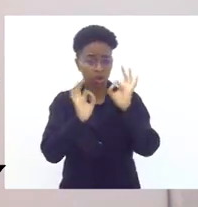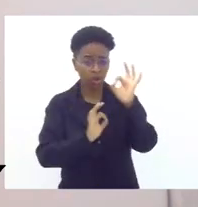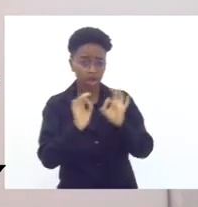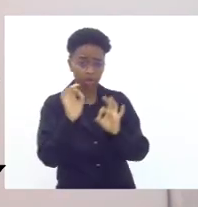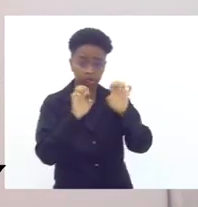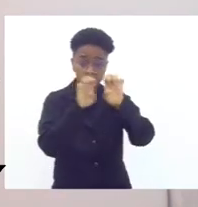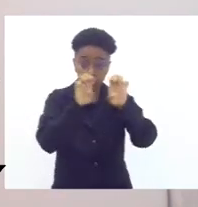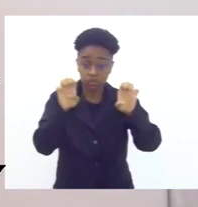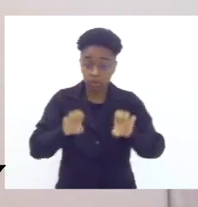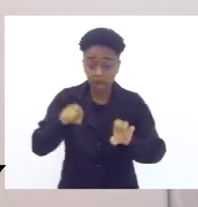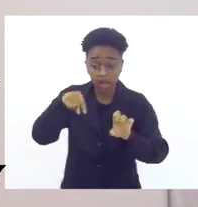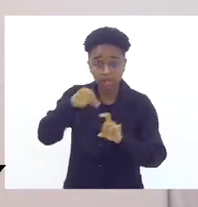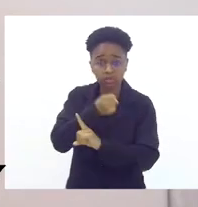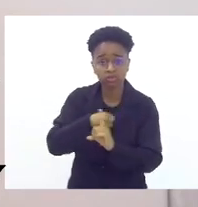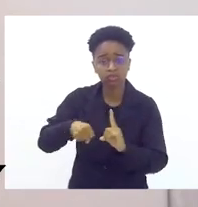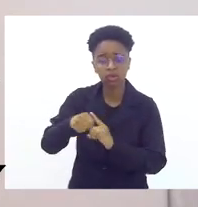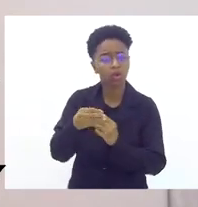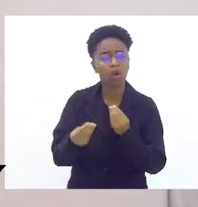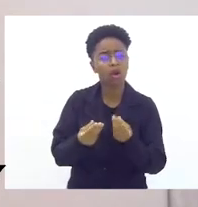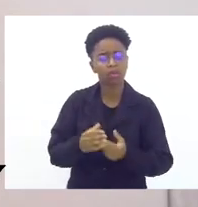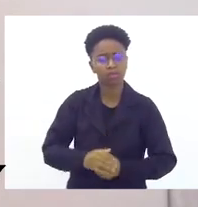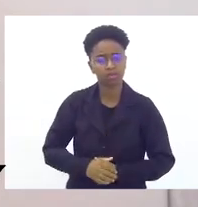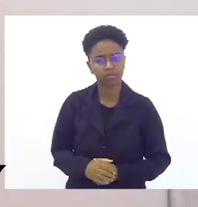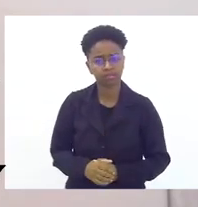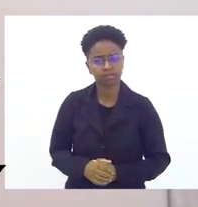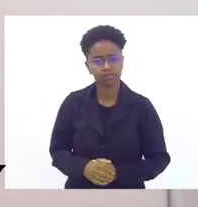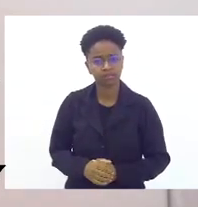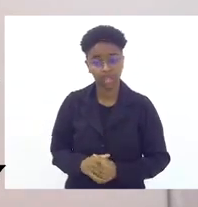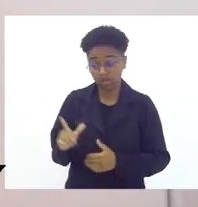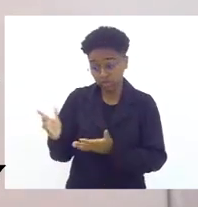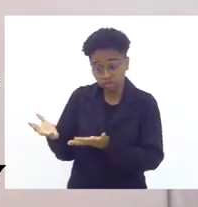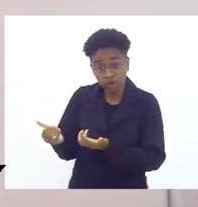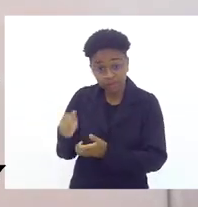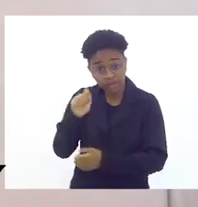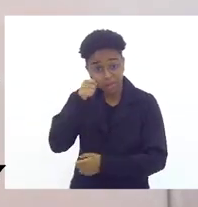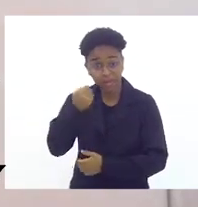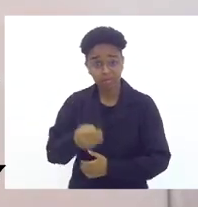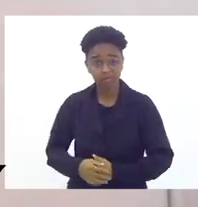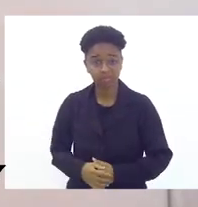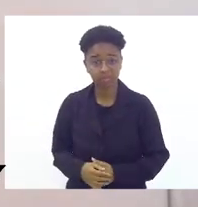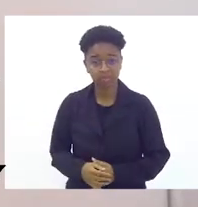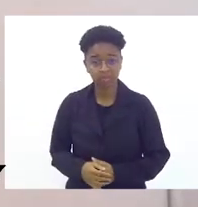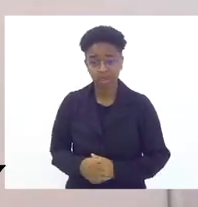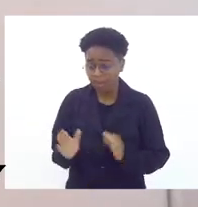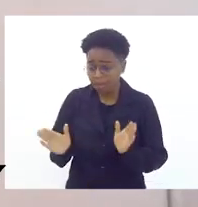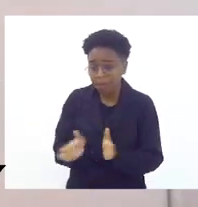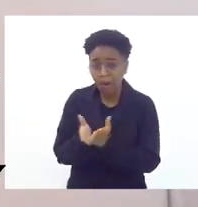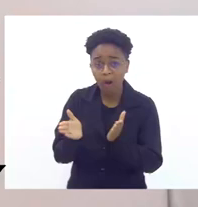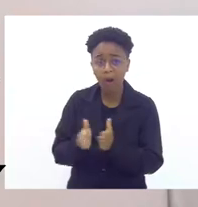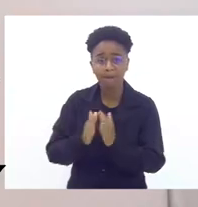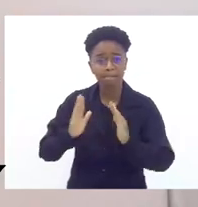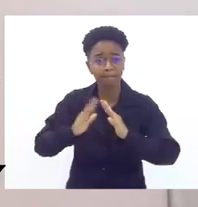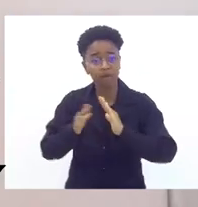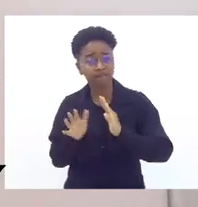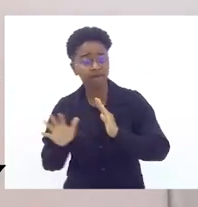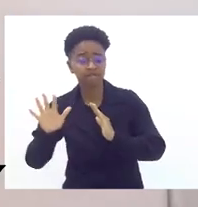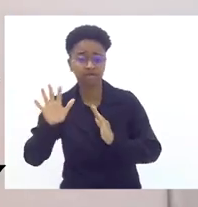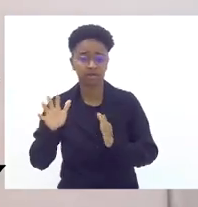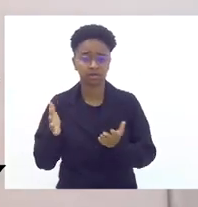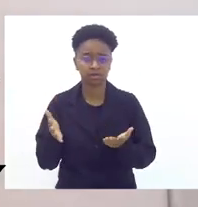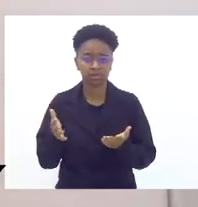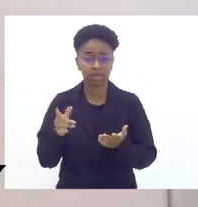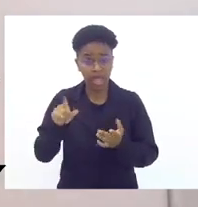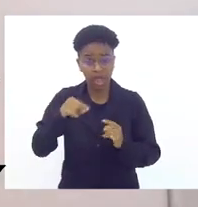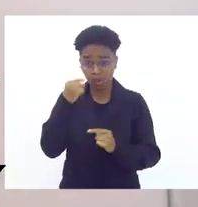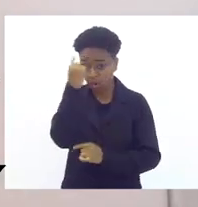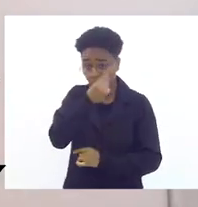estruturou nessa nessa sociedade racista é o jovem preto pobre da favela da Periferia Essa é a